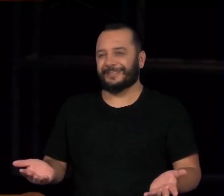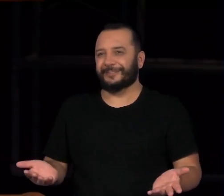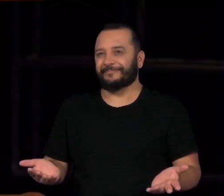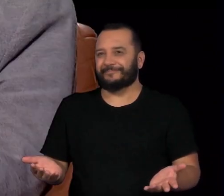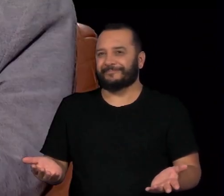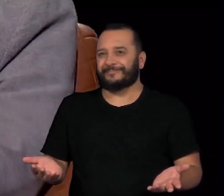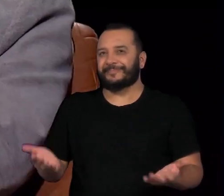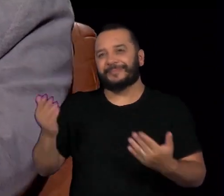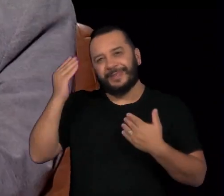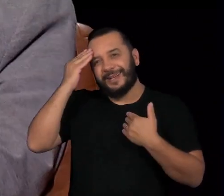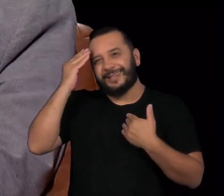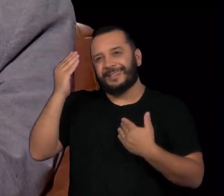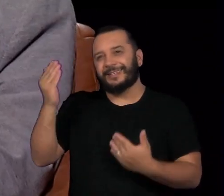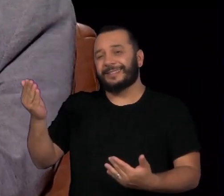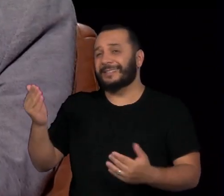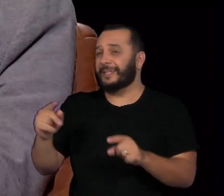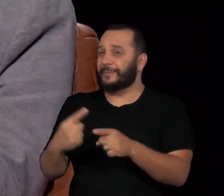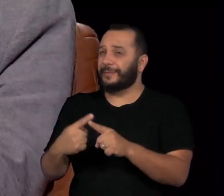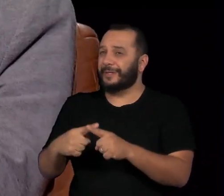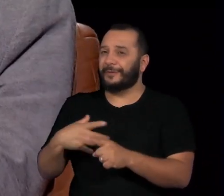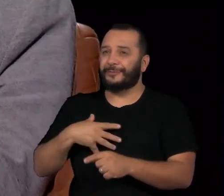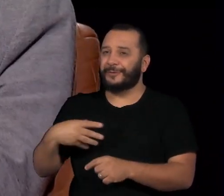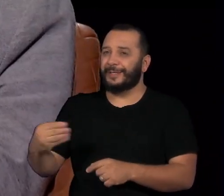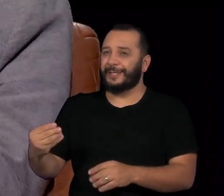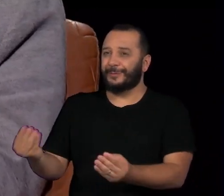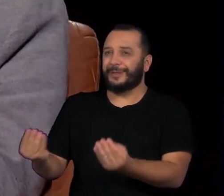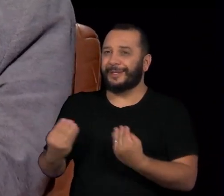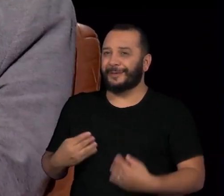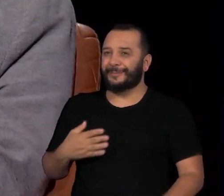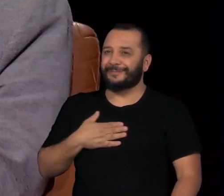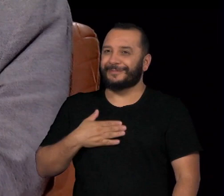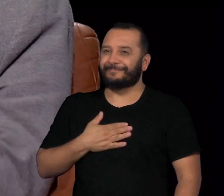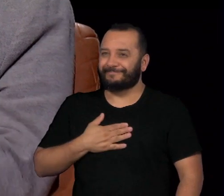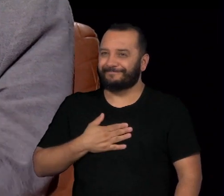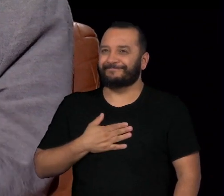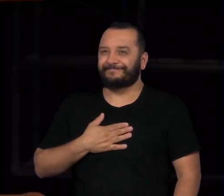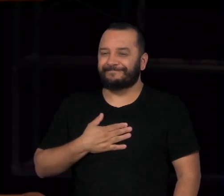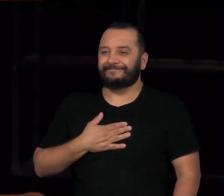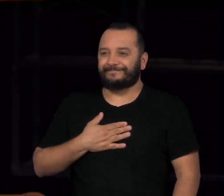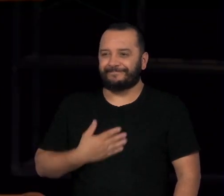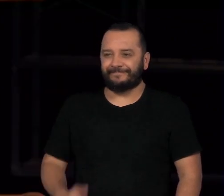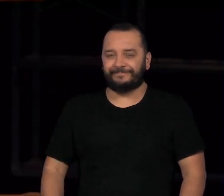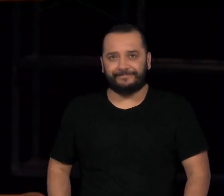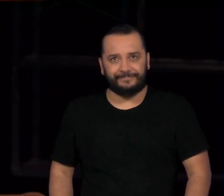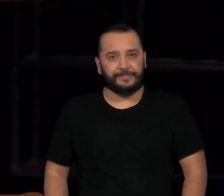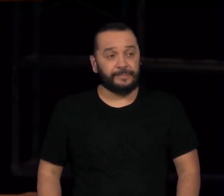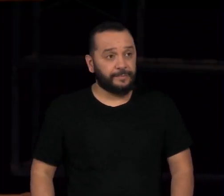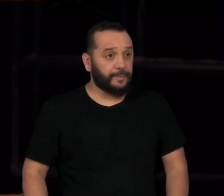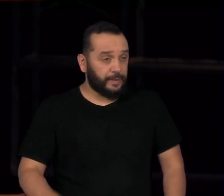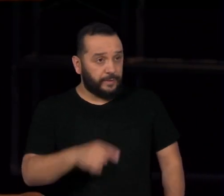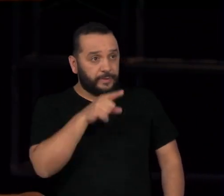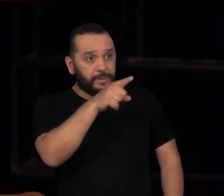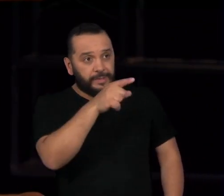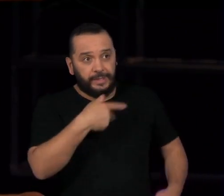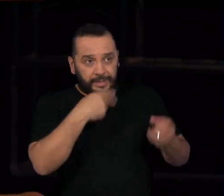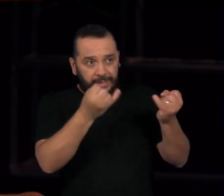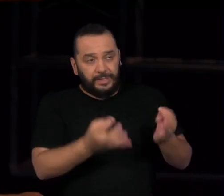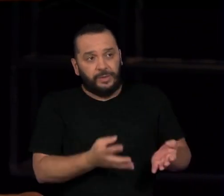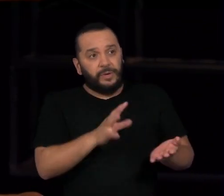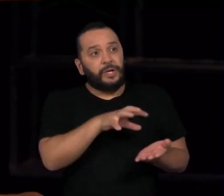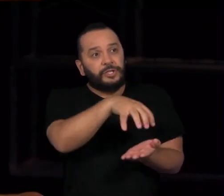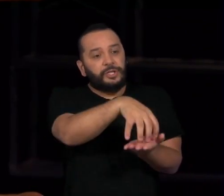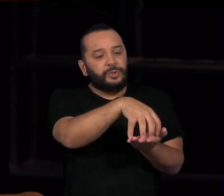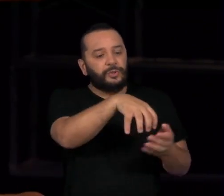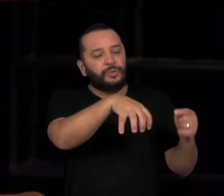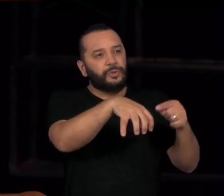de agradecer a Rosan pelos filhos que ela também nos deu bom você mencionou o espaço que vocês criaram que é o Instituto